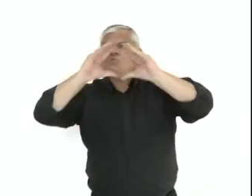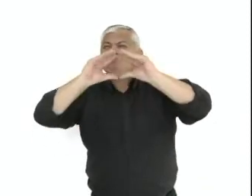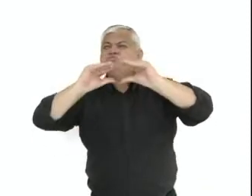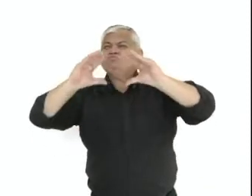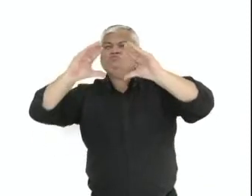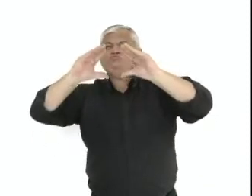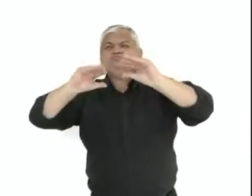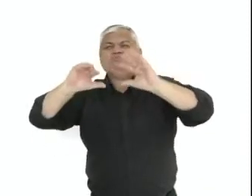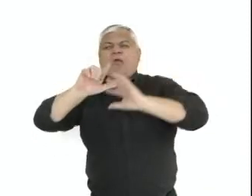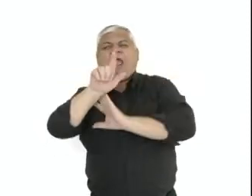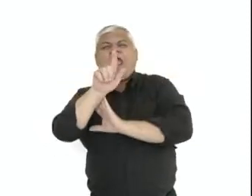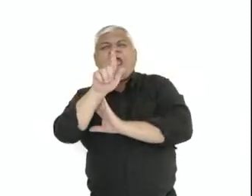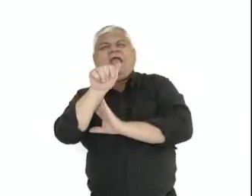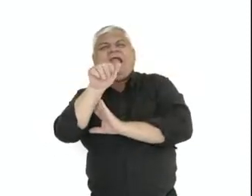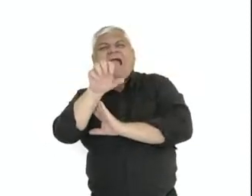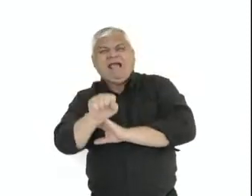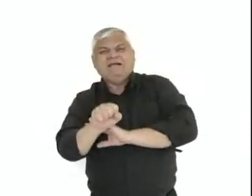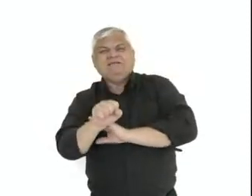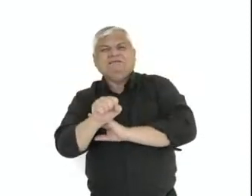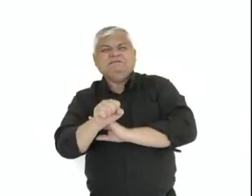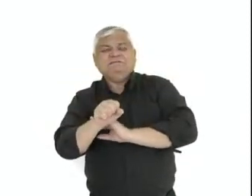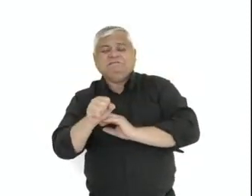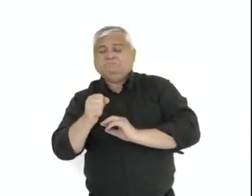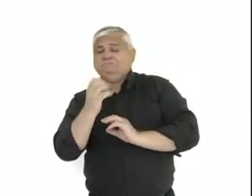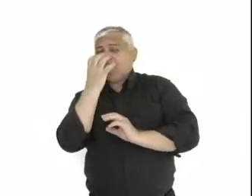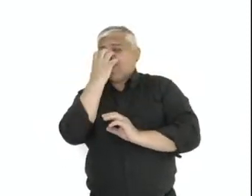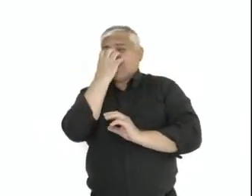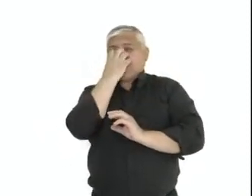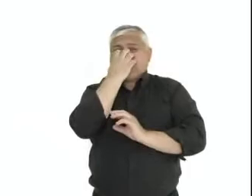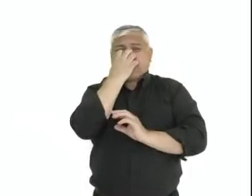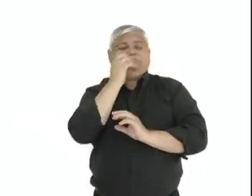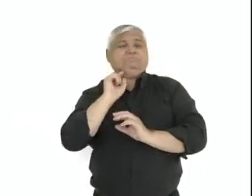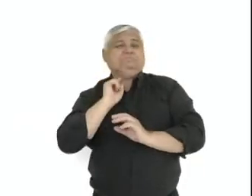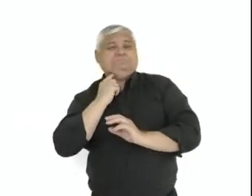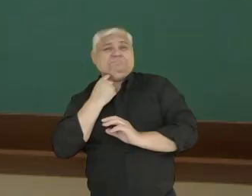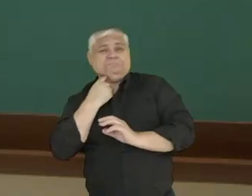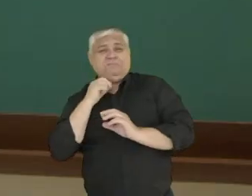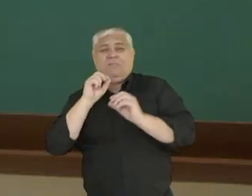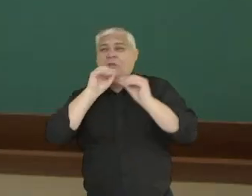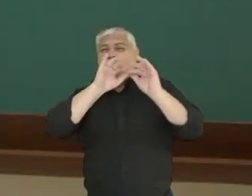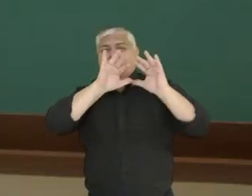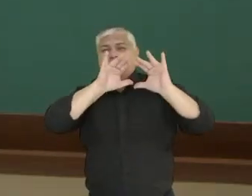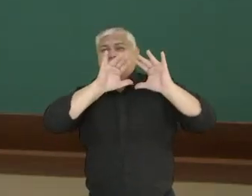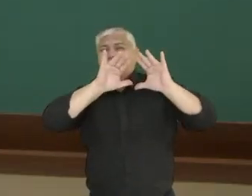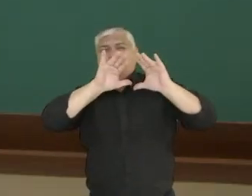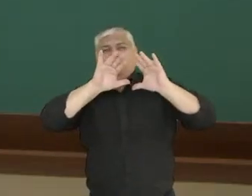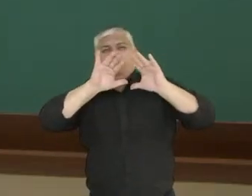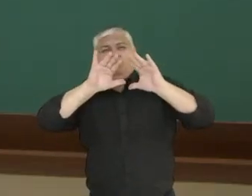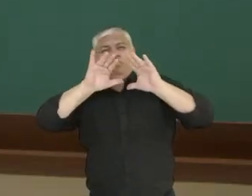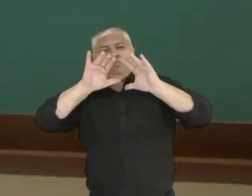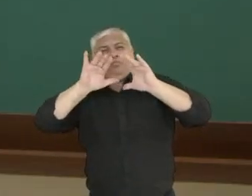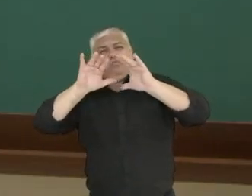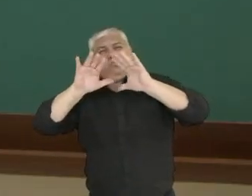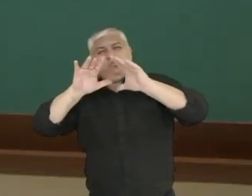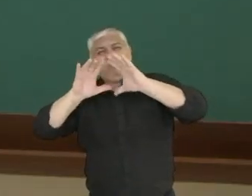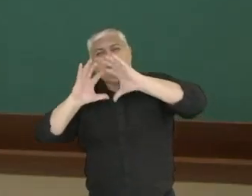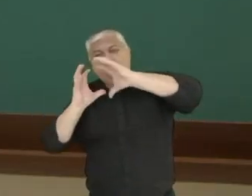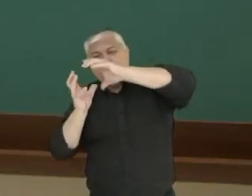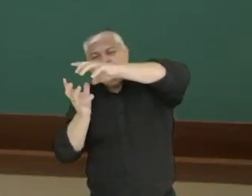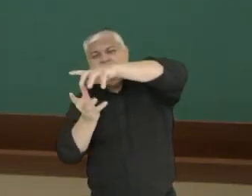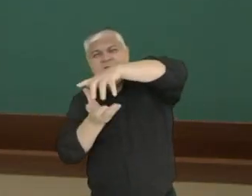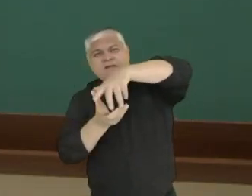de gases provenientes desse vulcão, de que forma chegaram até a superfície do nosso planeta e